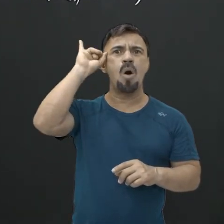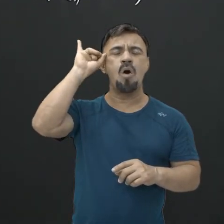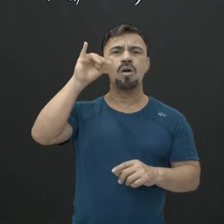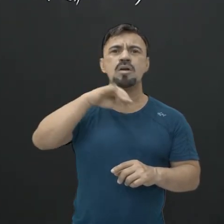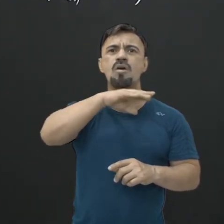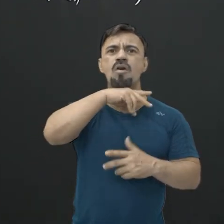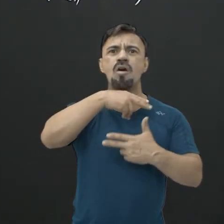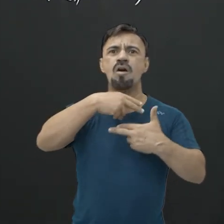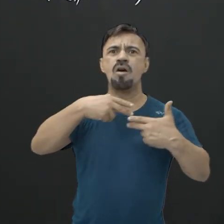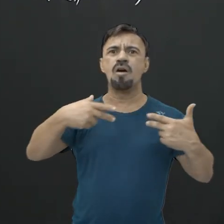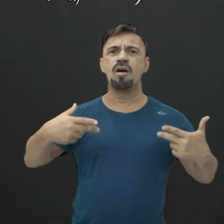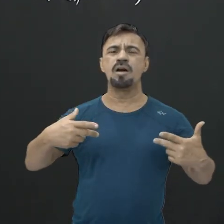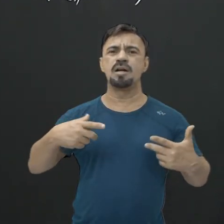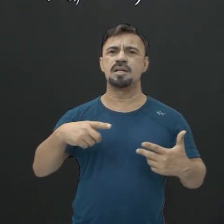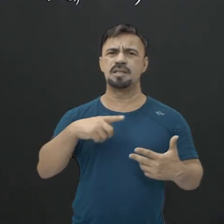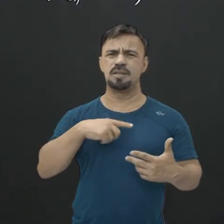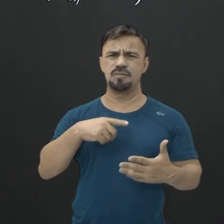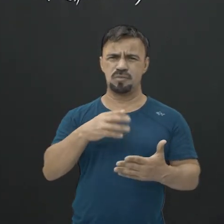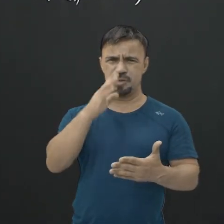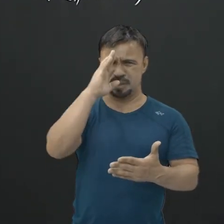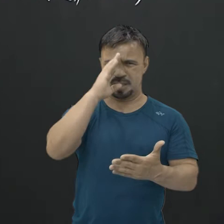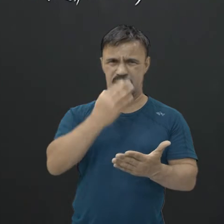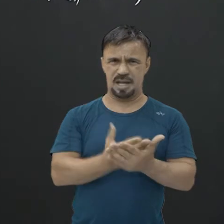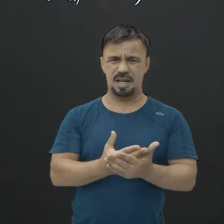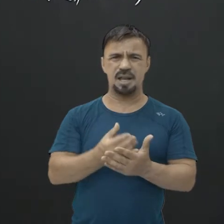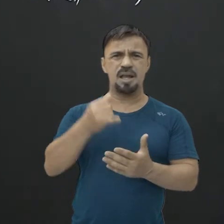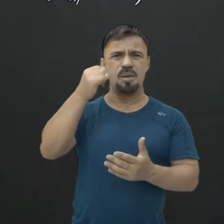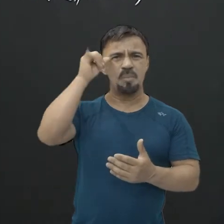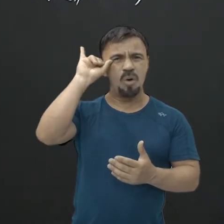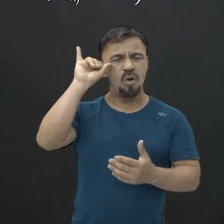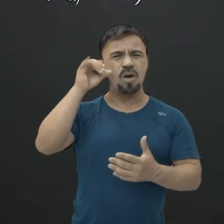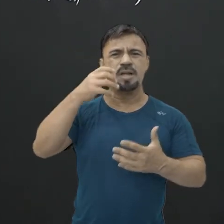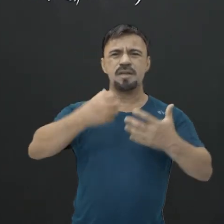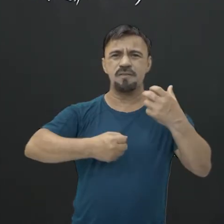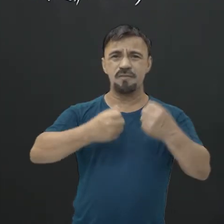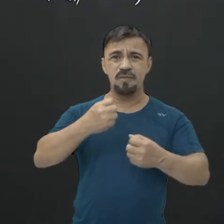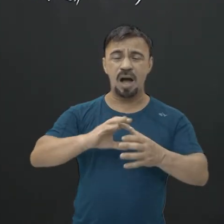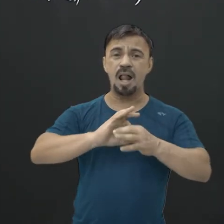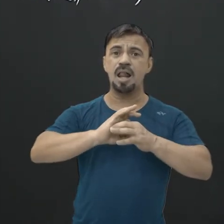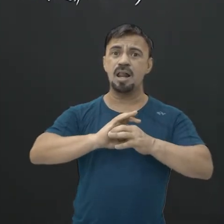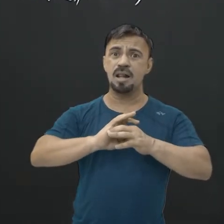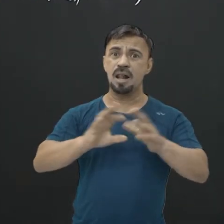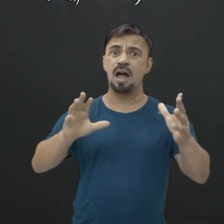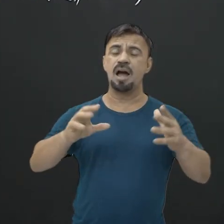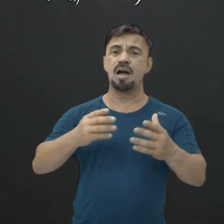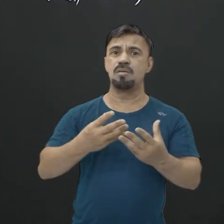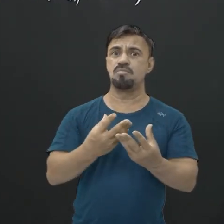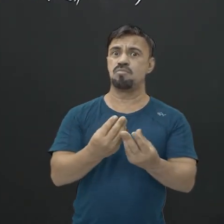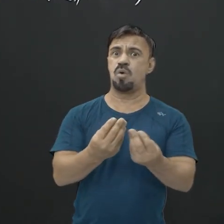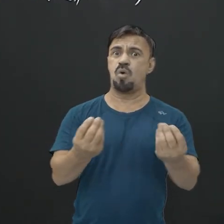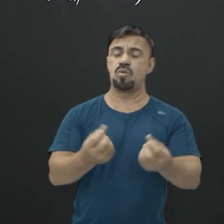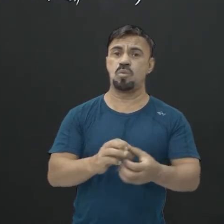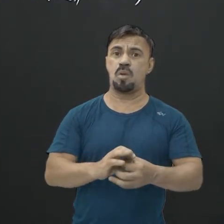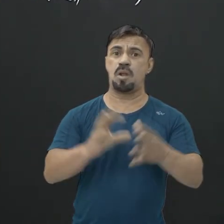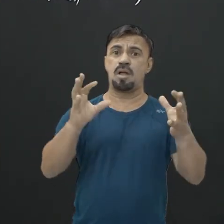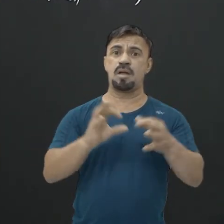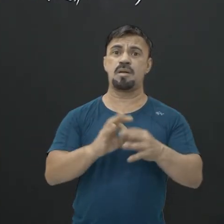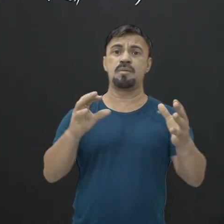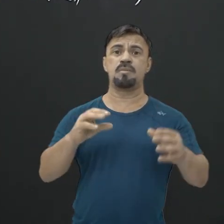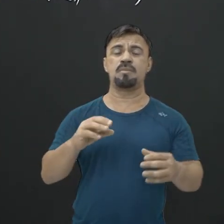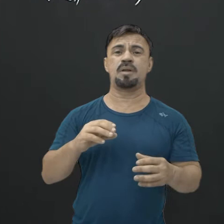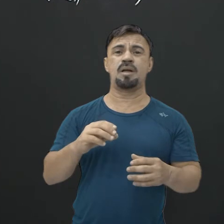de boi, você acredita que bois, que vacas, esses ruminantes, eles liberam litros de metano na forma de